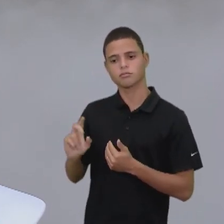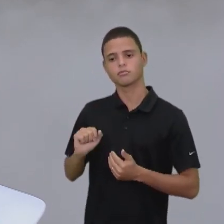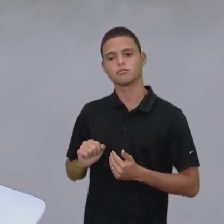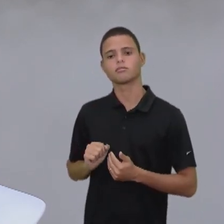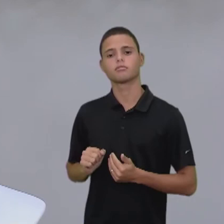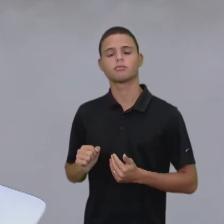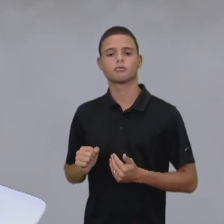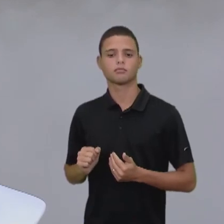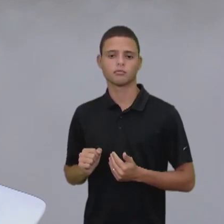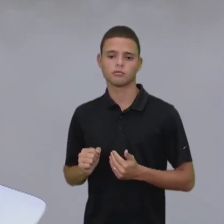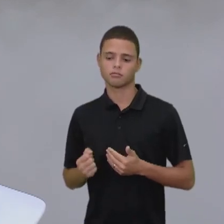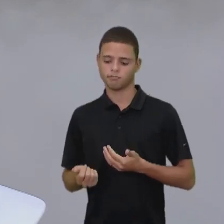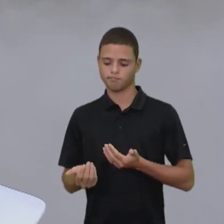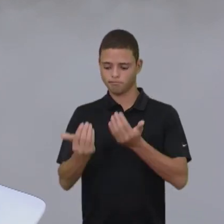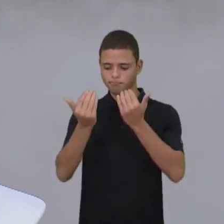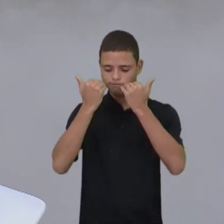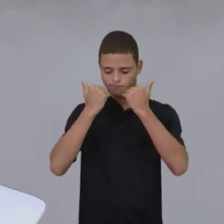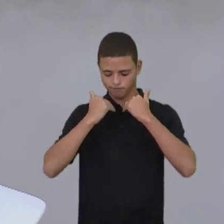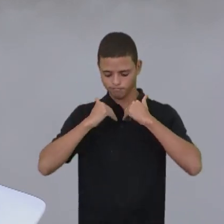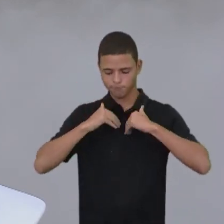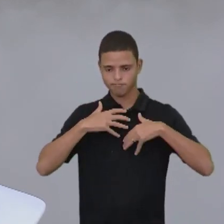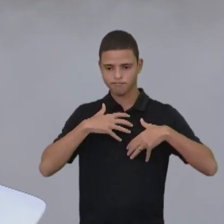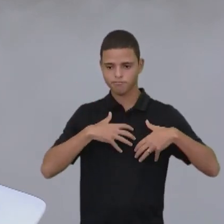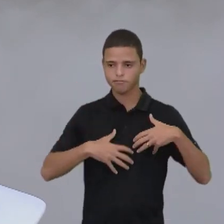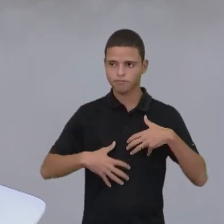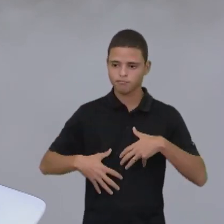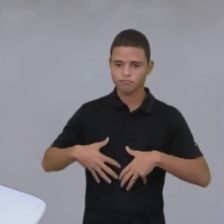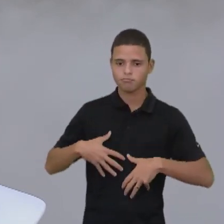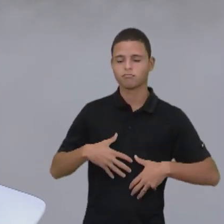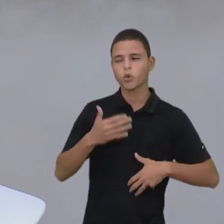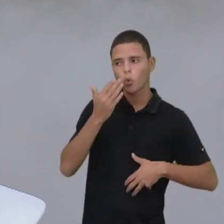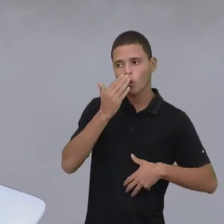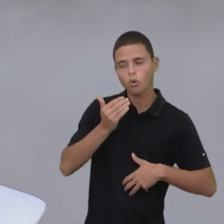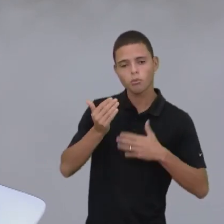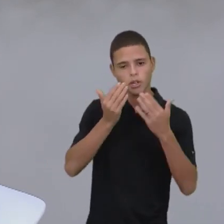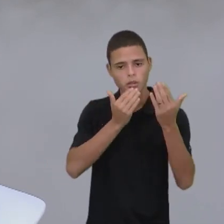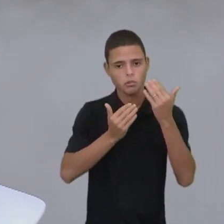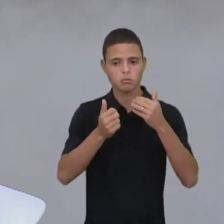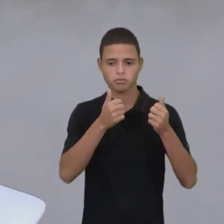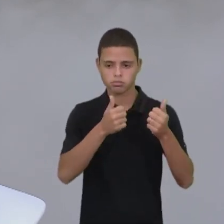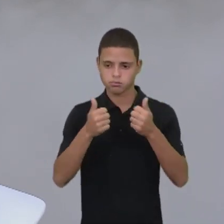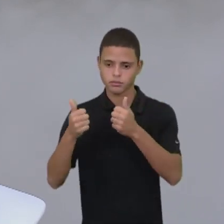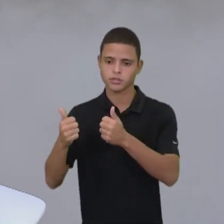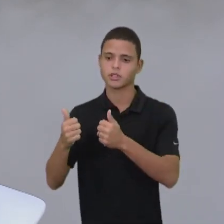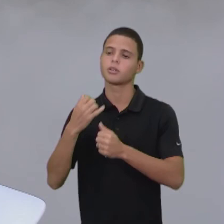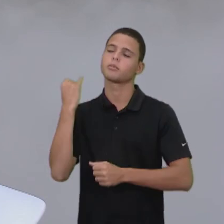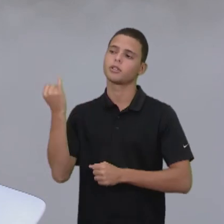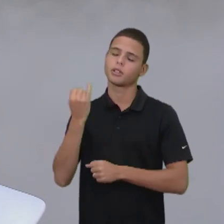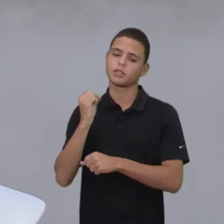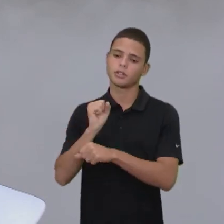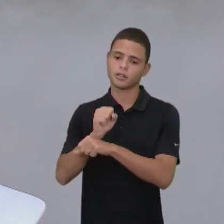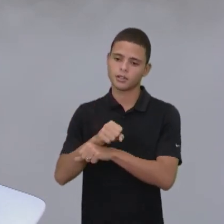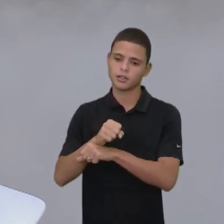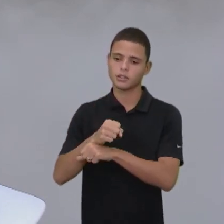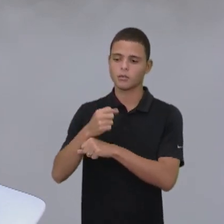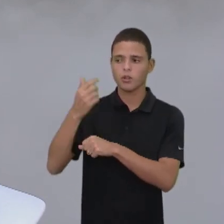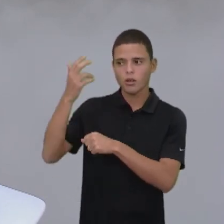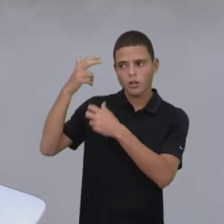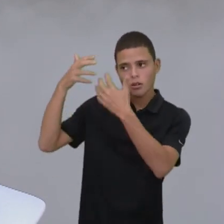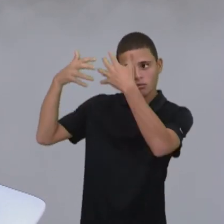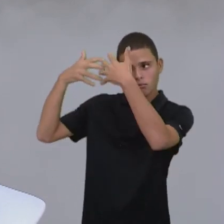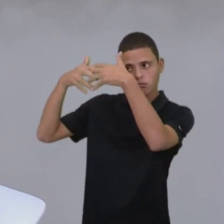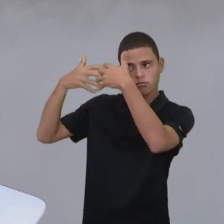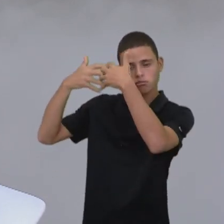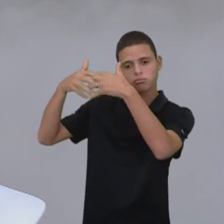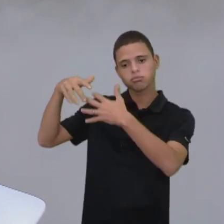solo entram no nosso organismo através da alimentação e que isso é importante para o nosso metabolismo e